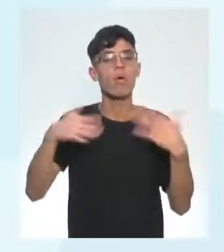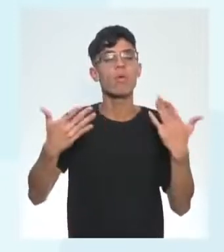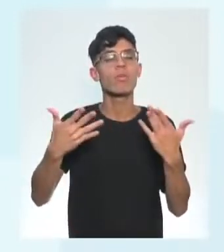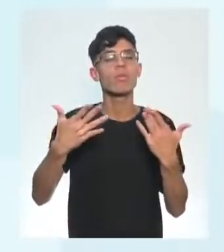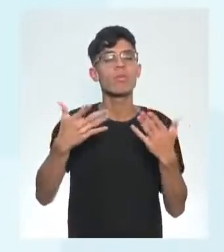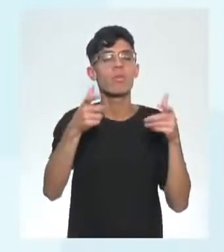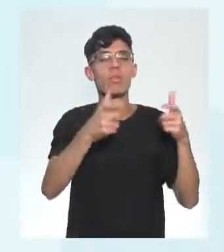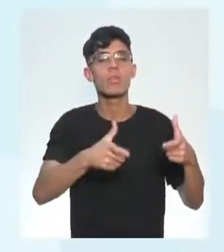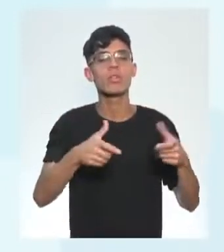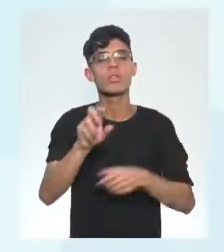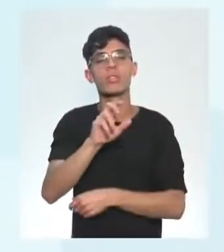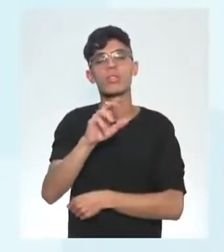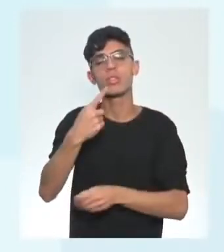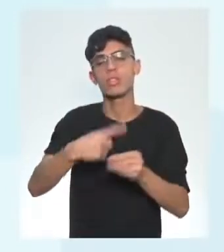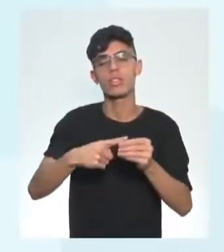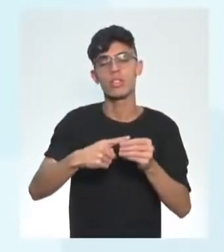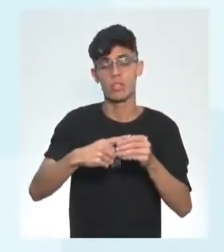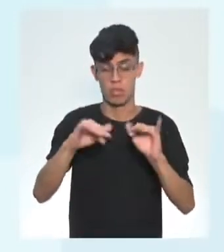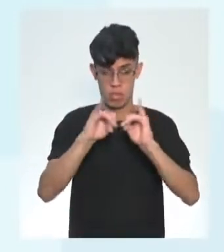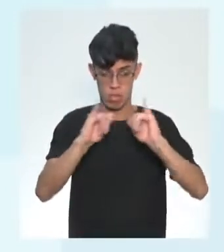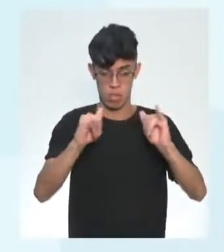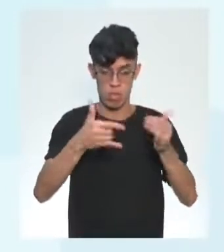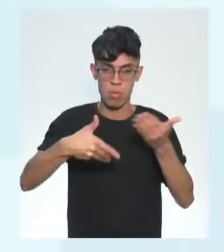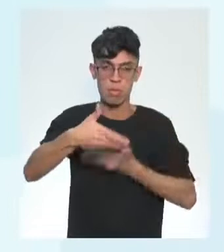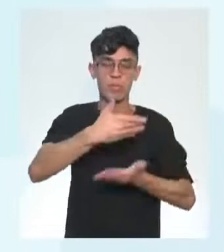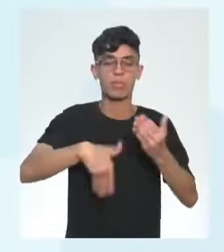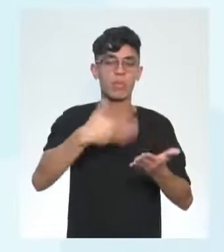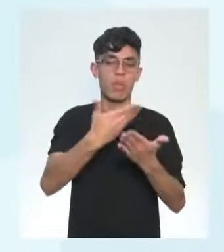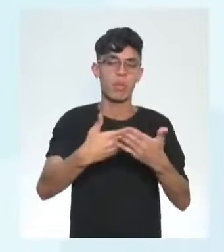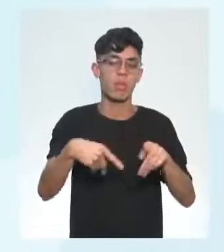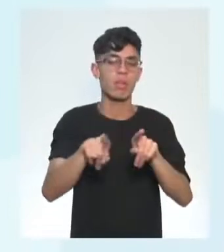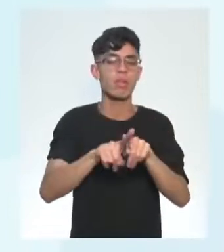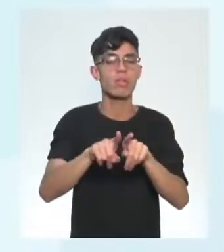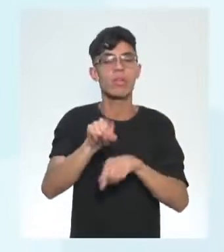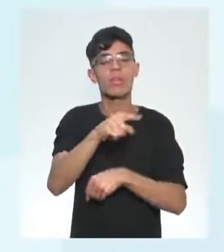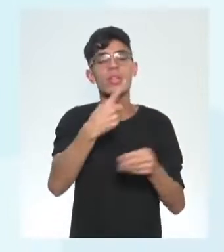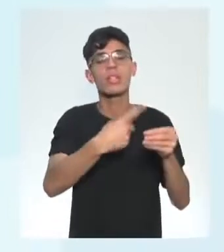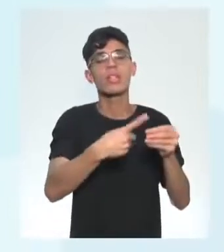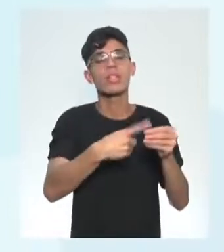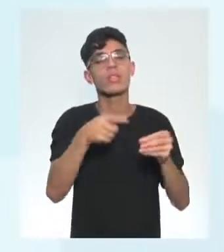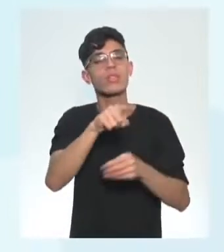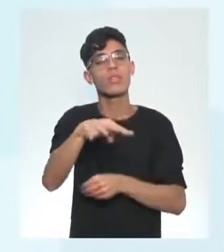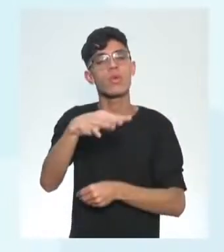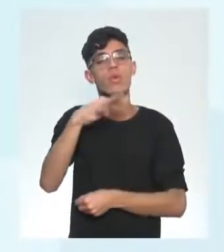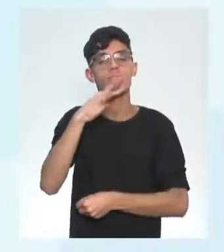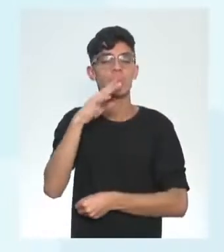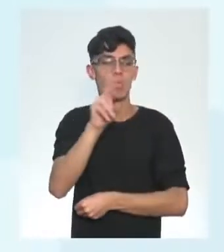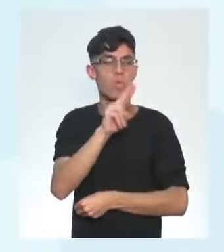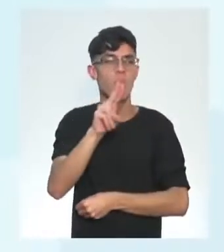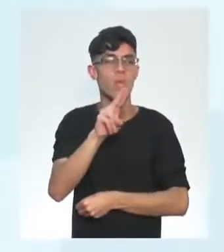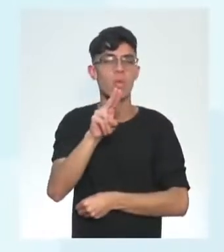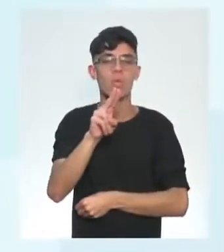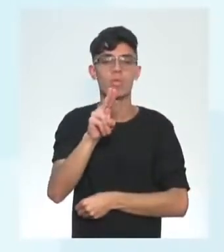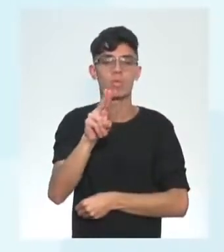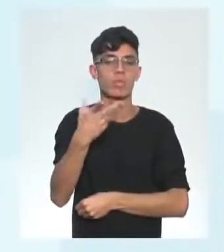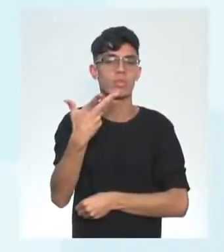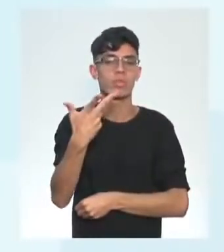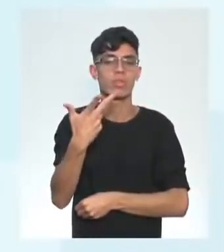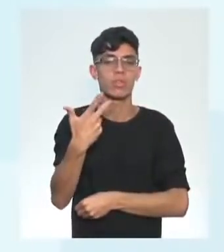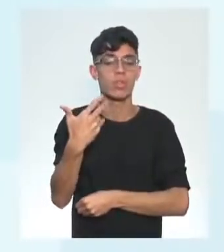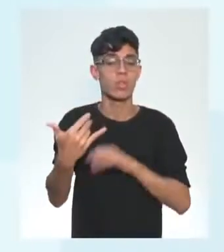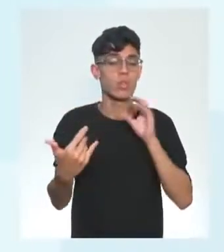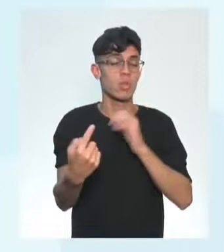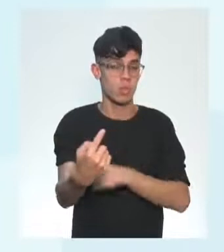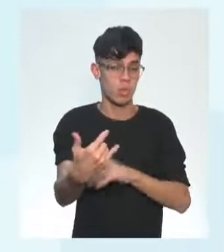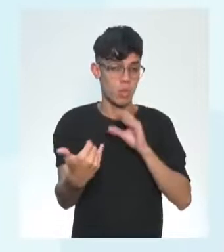quais? Eu falei que seria uma aula bem dinâmica, bem interativa, né? Que outra cidade você conheceu? Qual cidade? Responda para a gente em